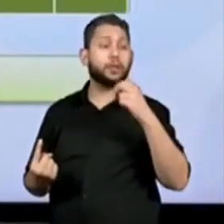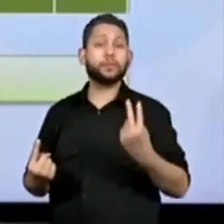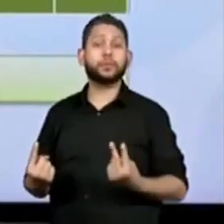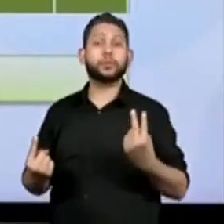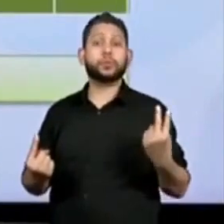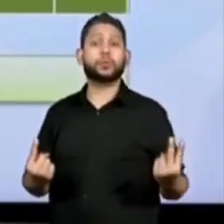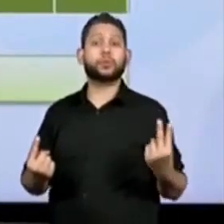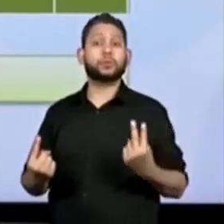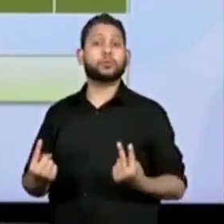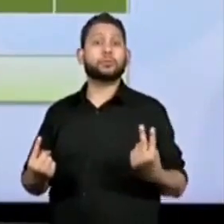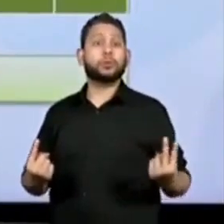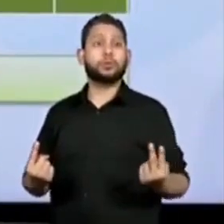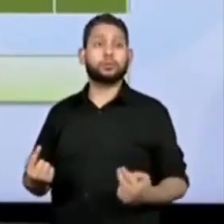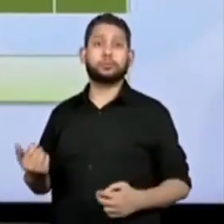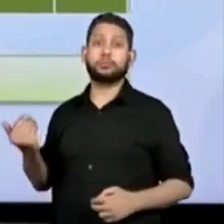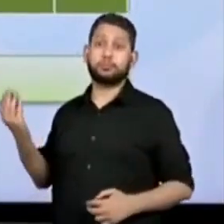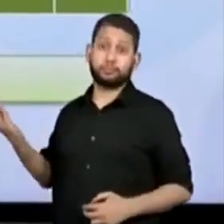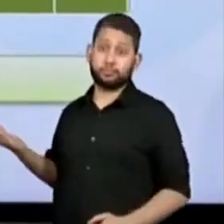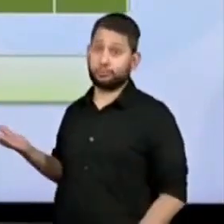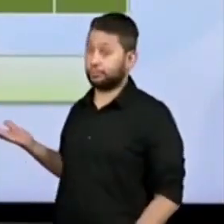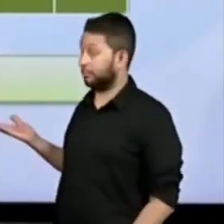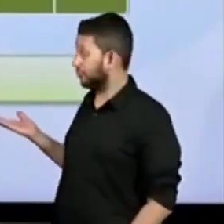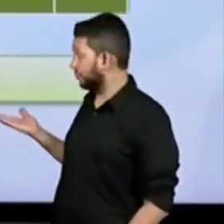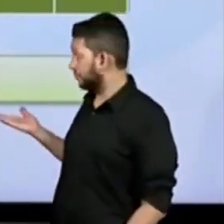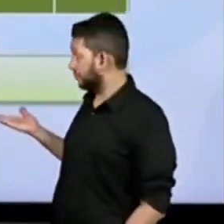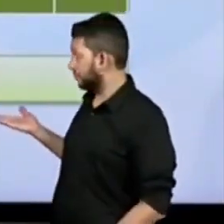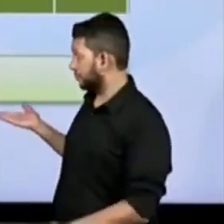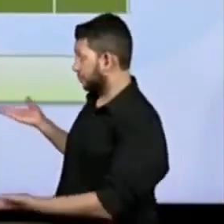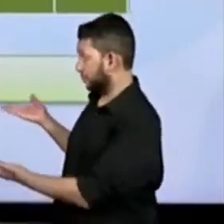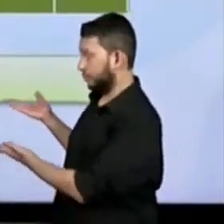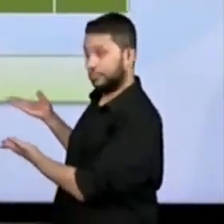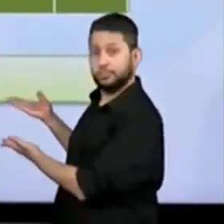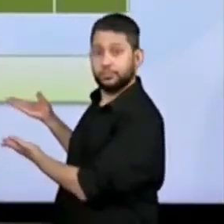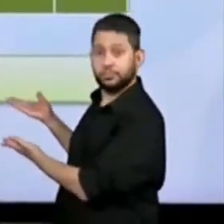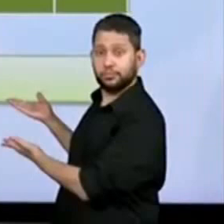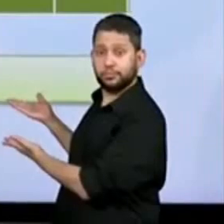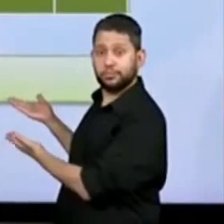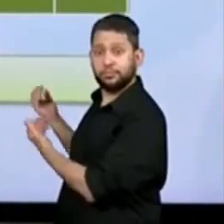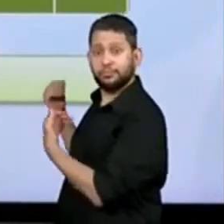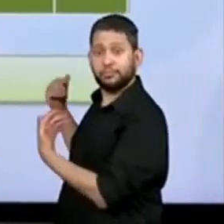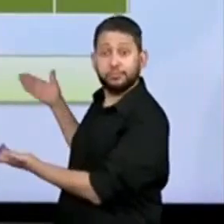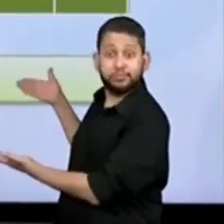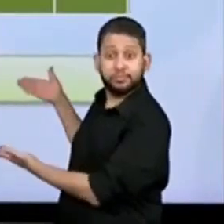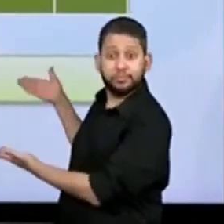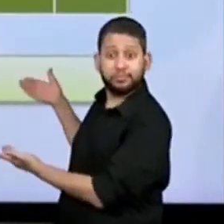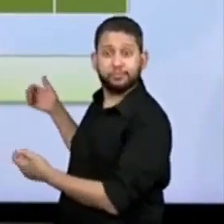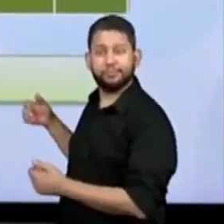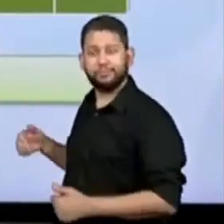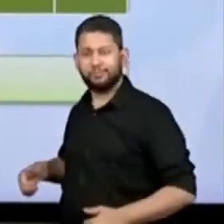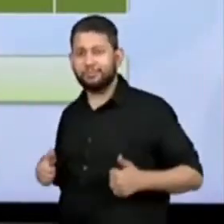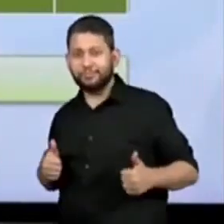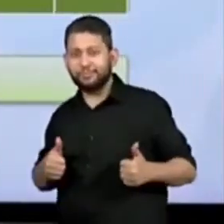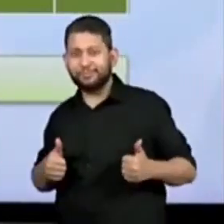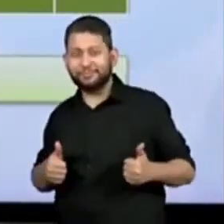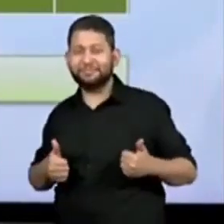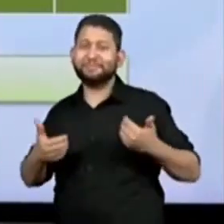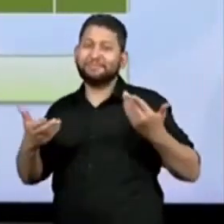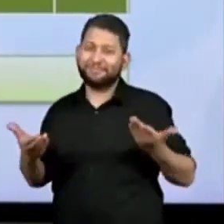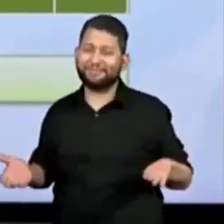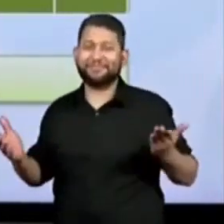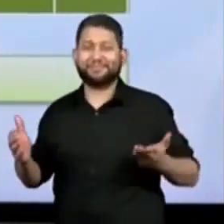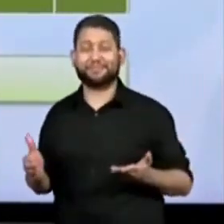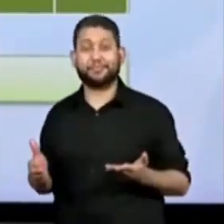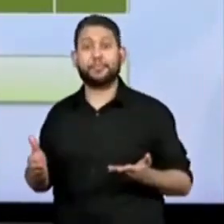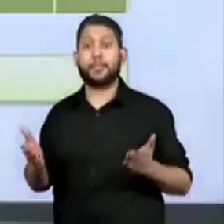mamãe ou seja a mãe de Ana Lúcia recebeu 22 pedaços certo então até